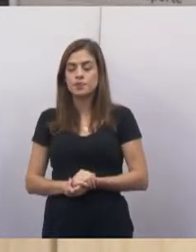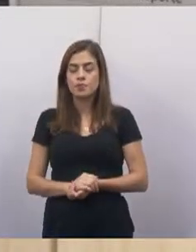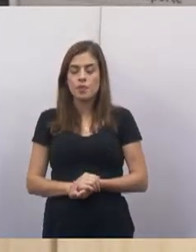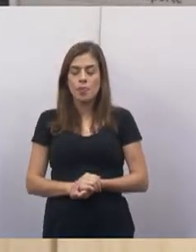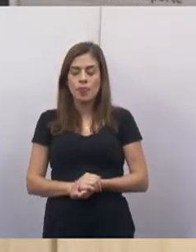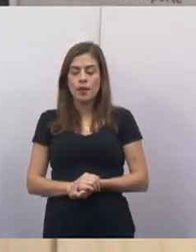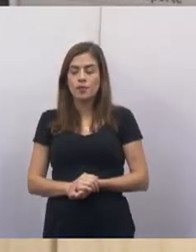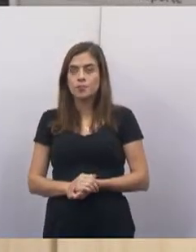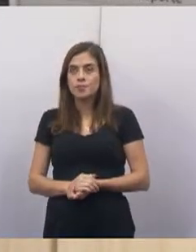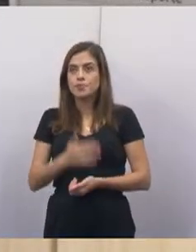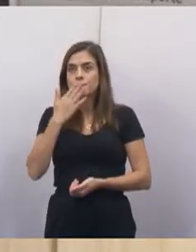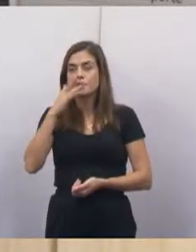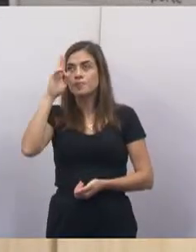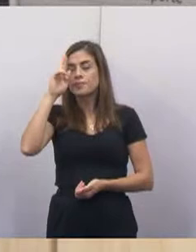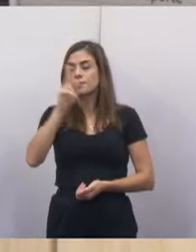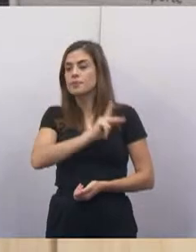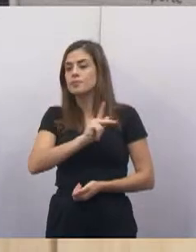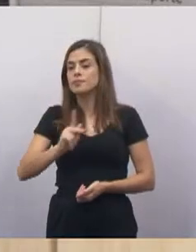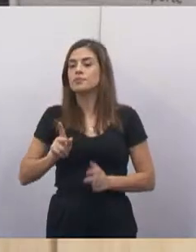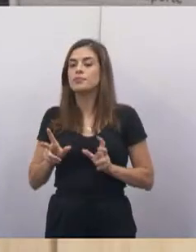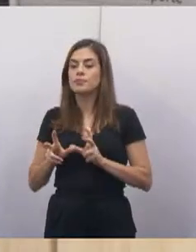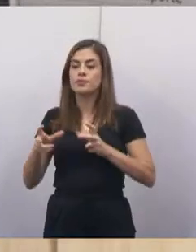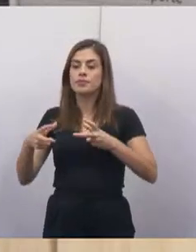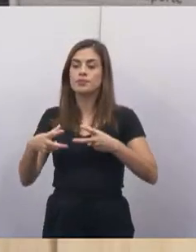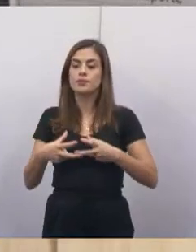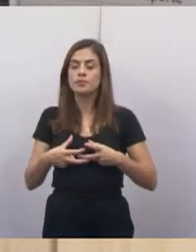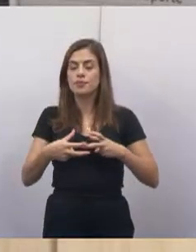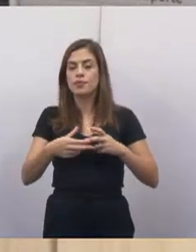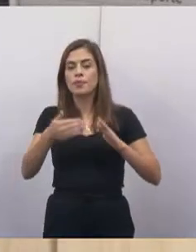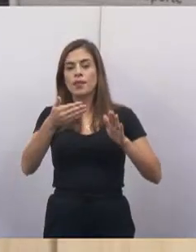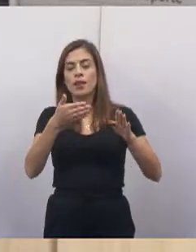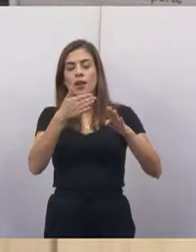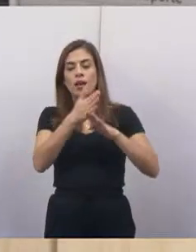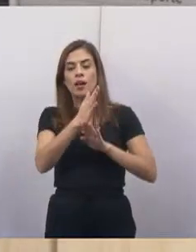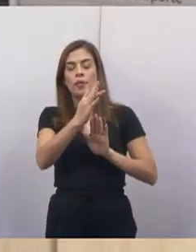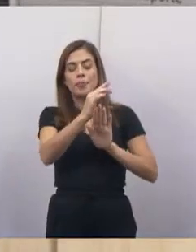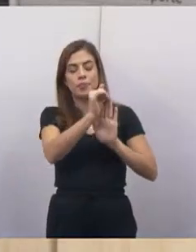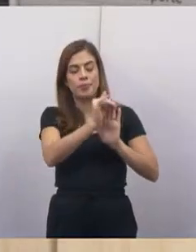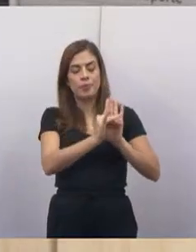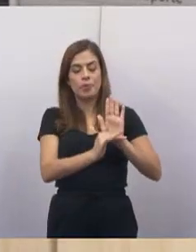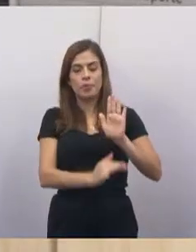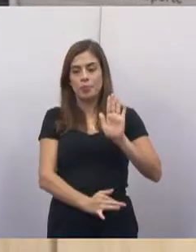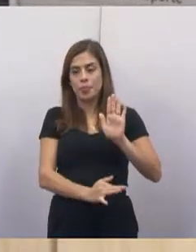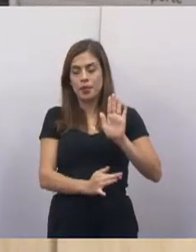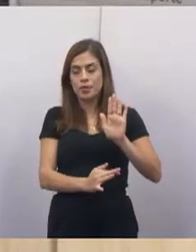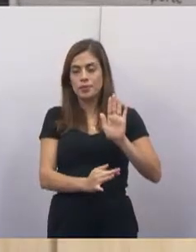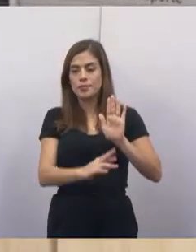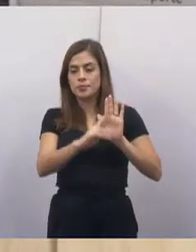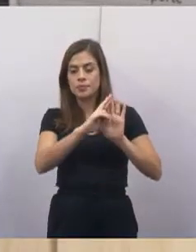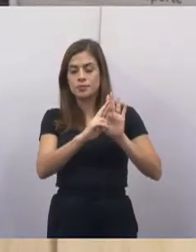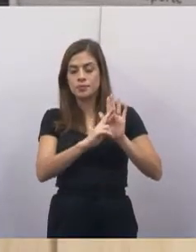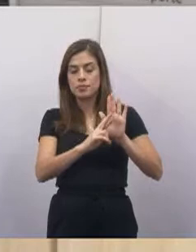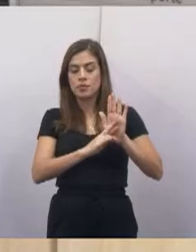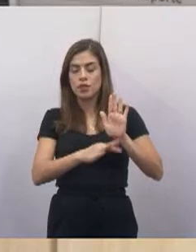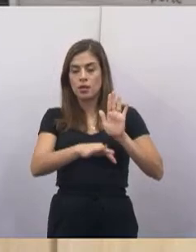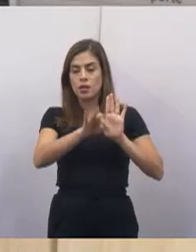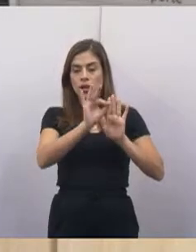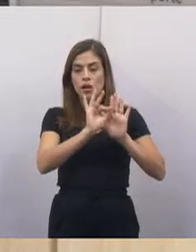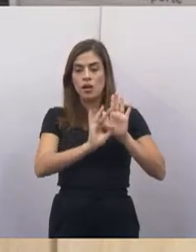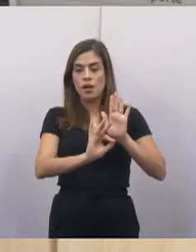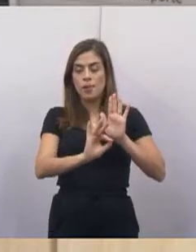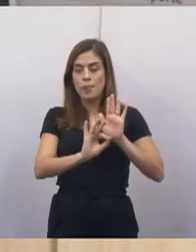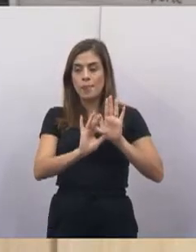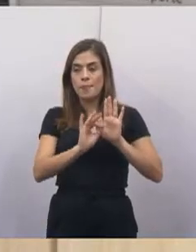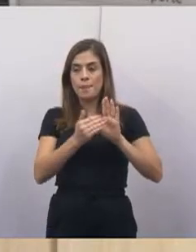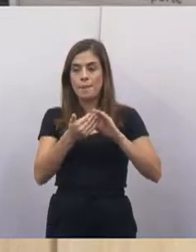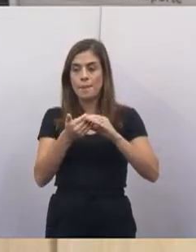Requeremos ao excelentíssimo senhor presidente da Casa, ouvido e aprovado pela Igreja Plenário, cumpridas as formalidades